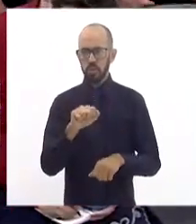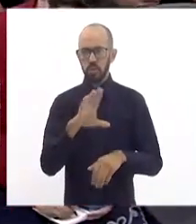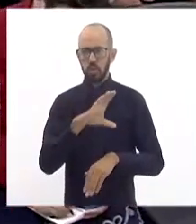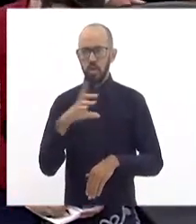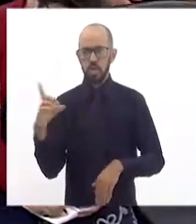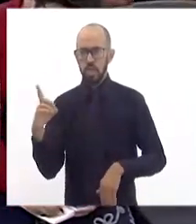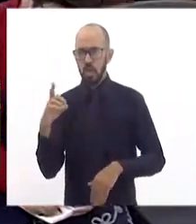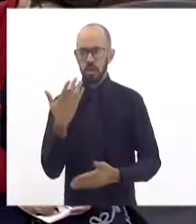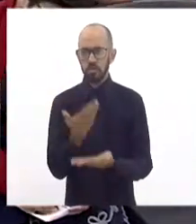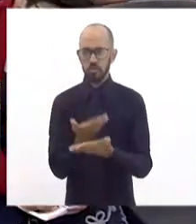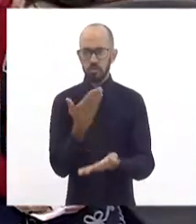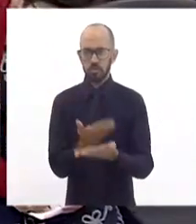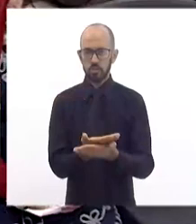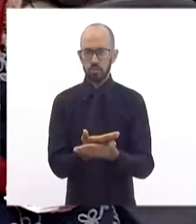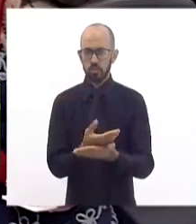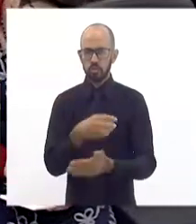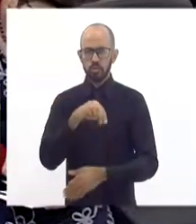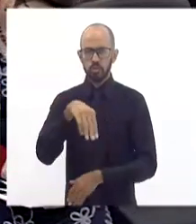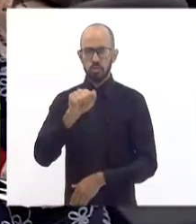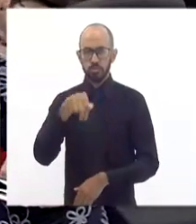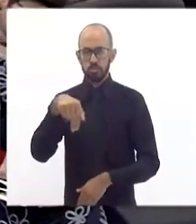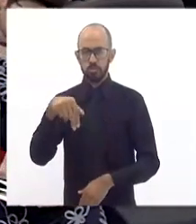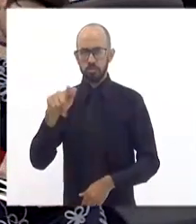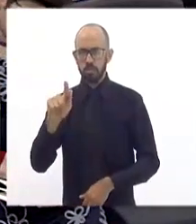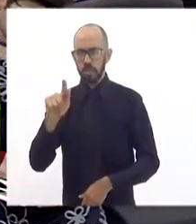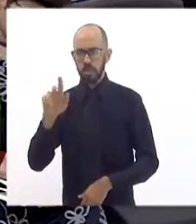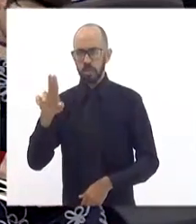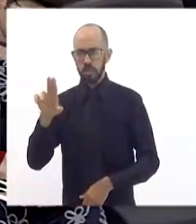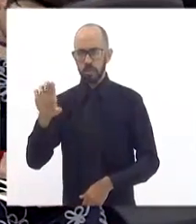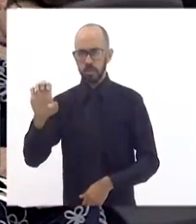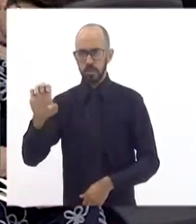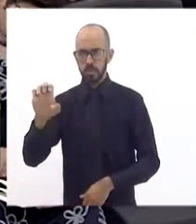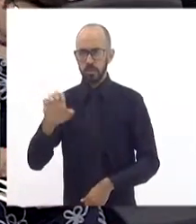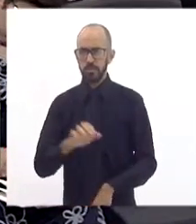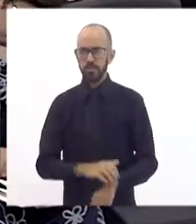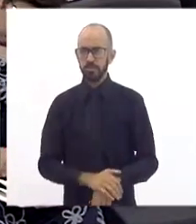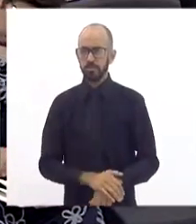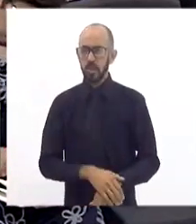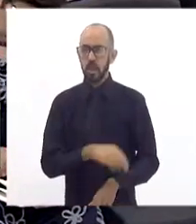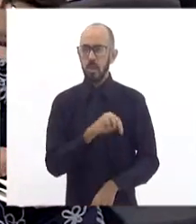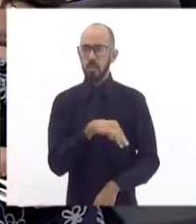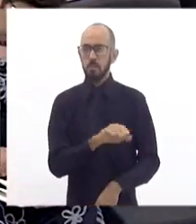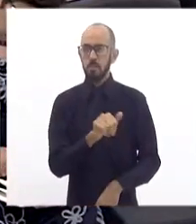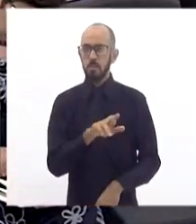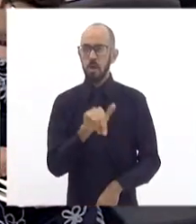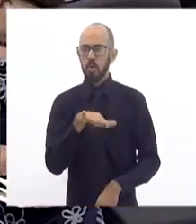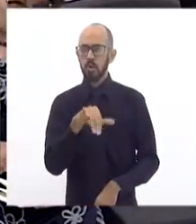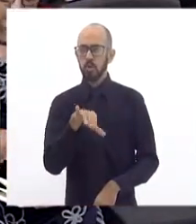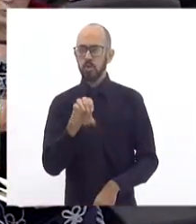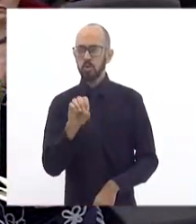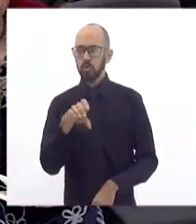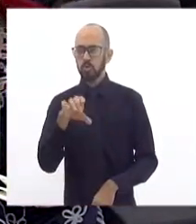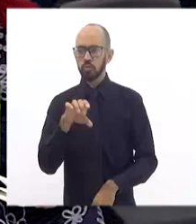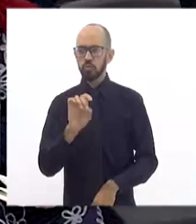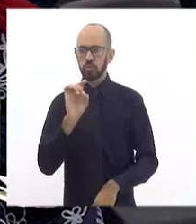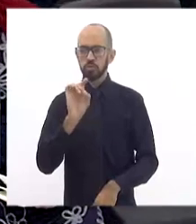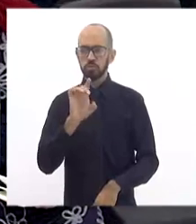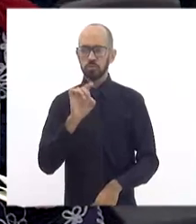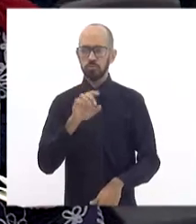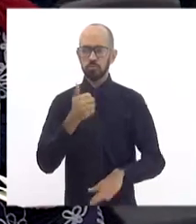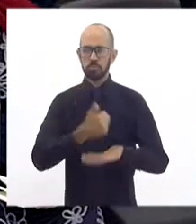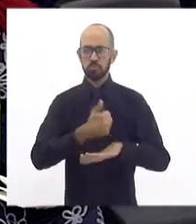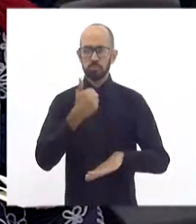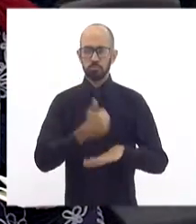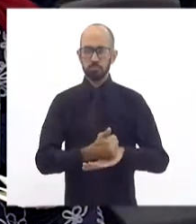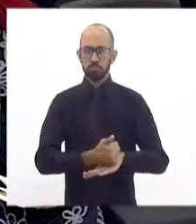o Núcleo de Estudos de manguezais obrigado pela presença Maurício especialista em energia professora titular do programa de planejamento